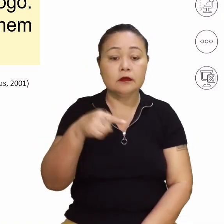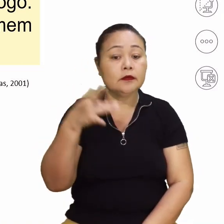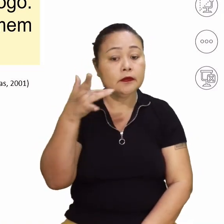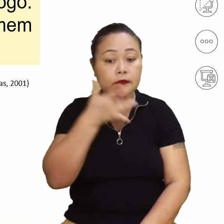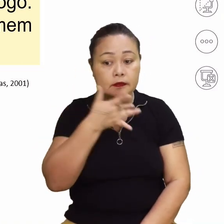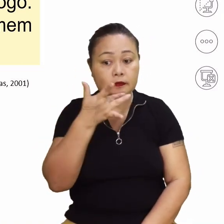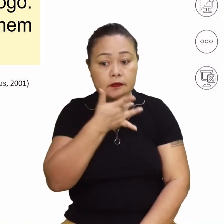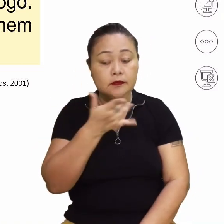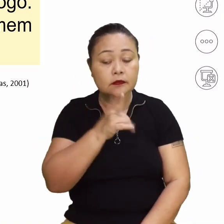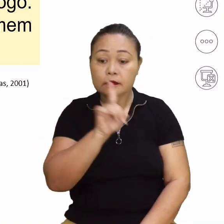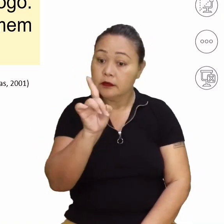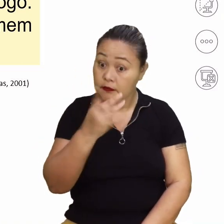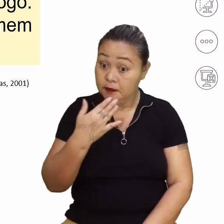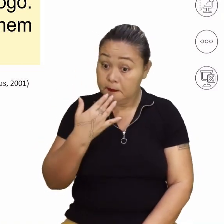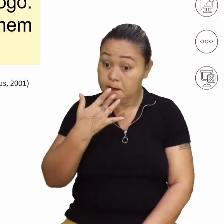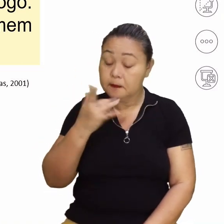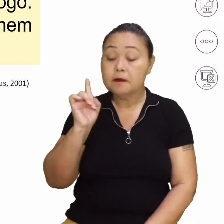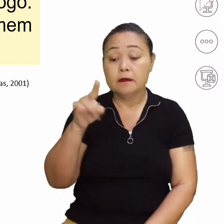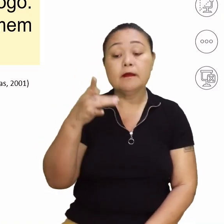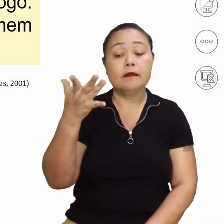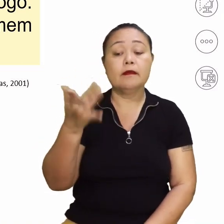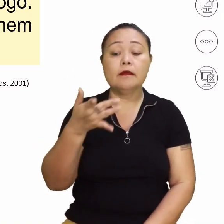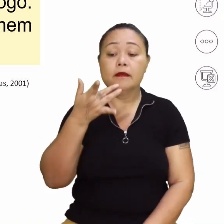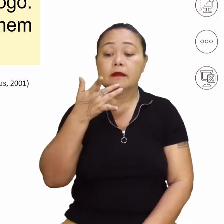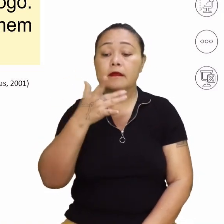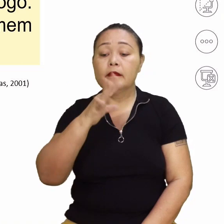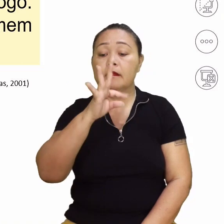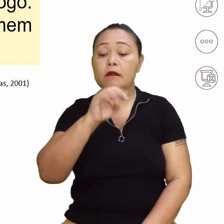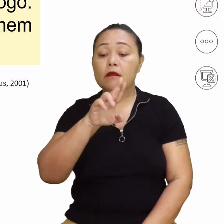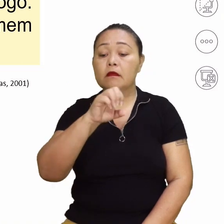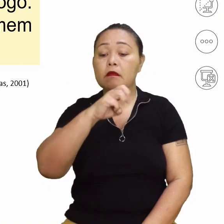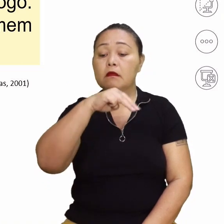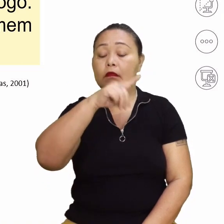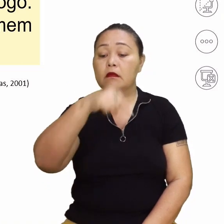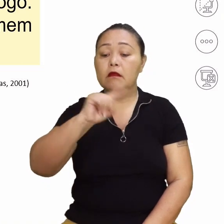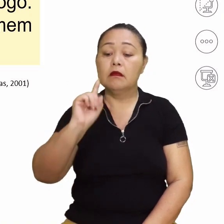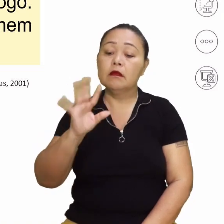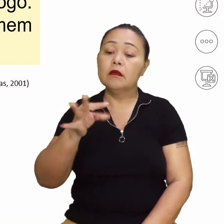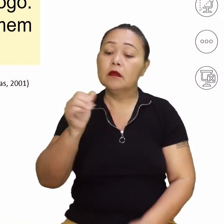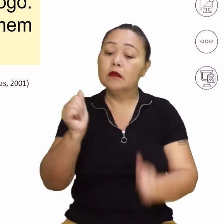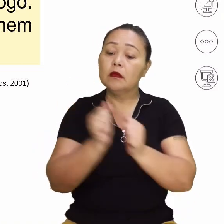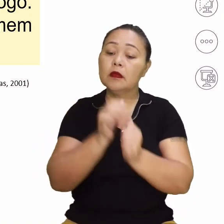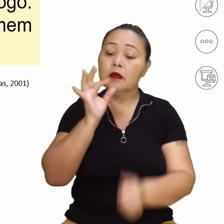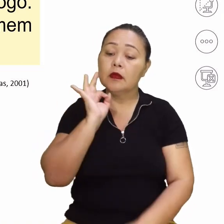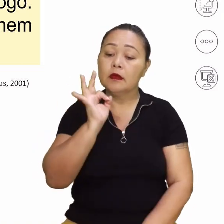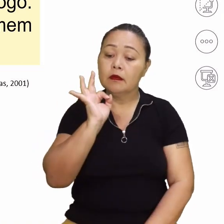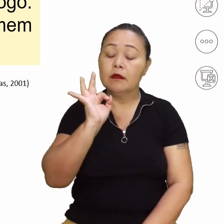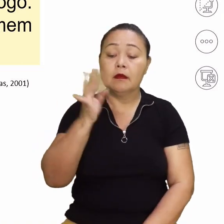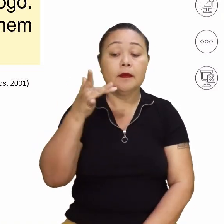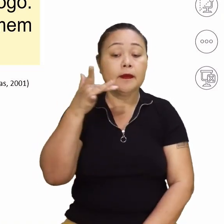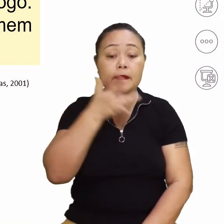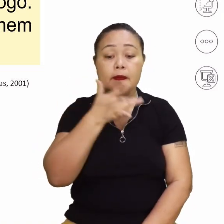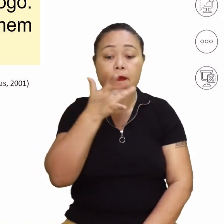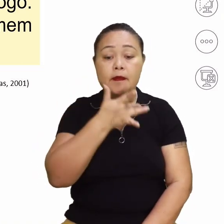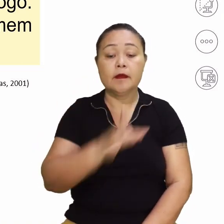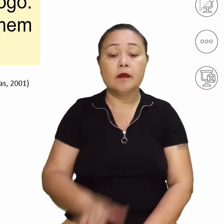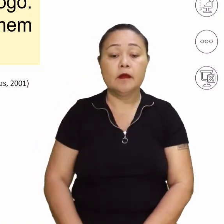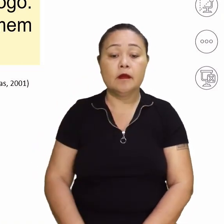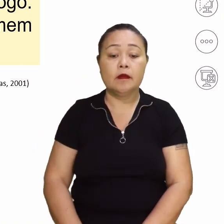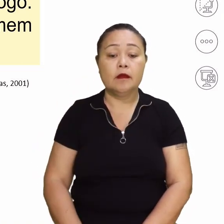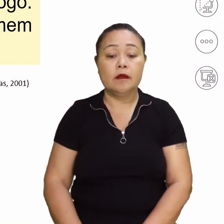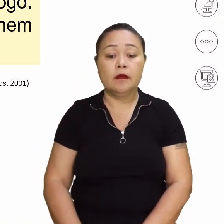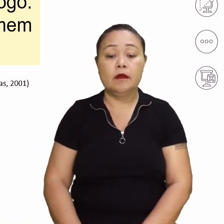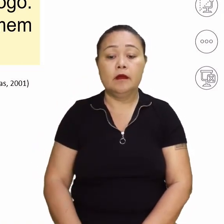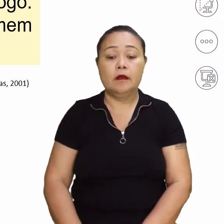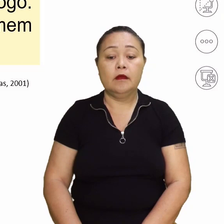gostoso você que não provou prova aí Tucumã café gostoso demais eles plantam